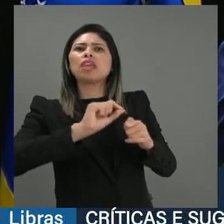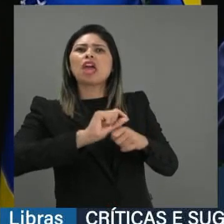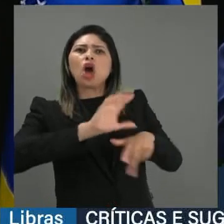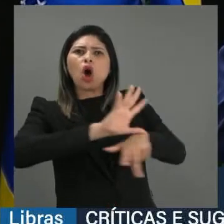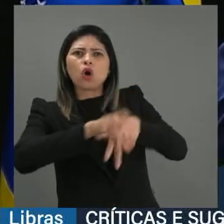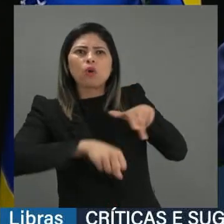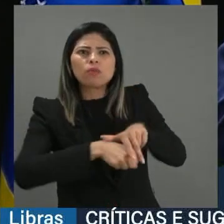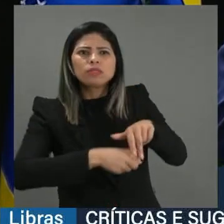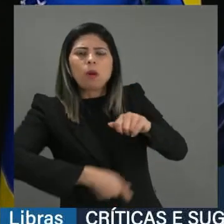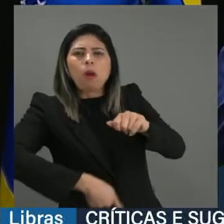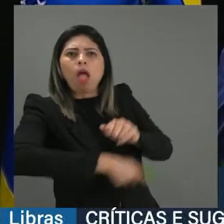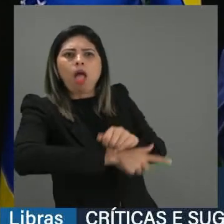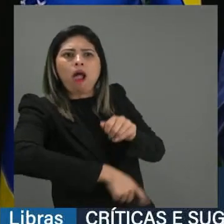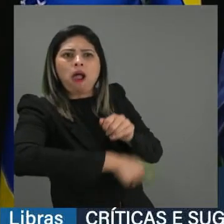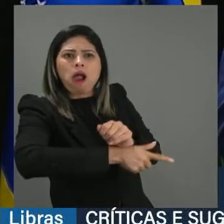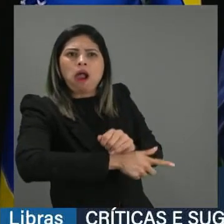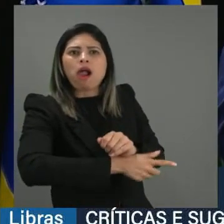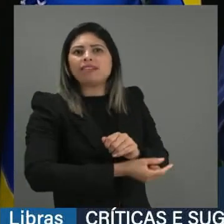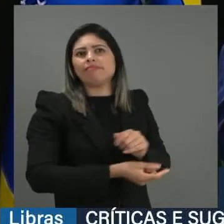por lavagem de dinheiro.